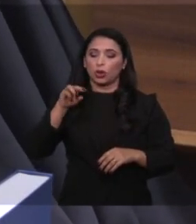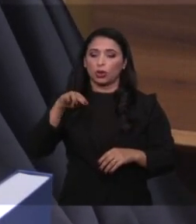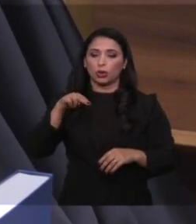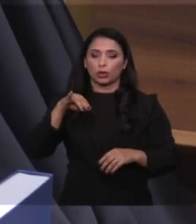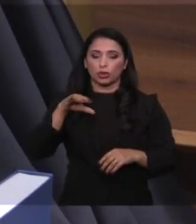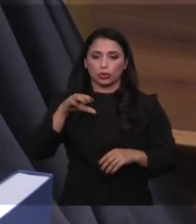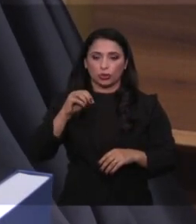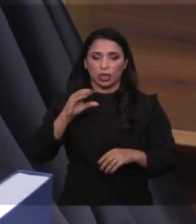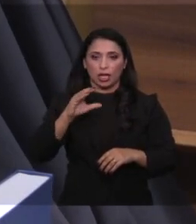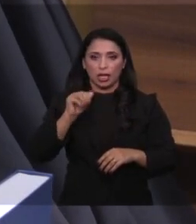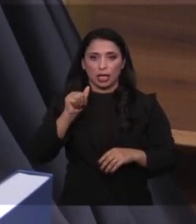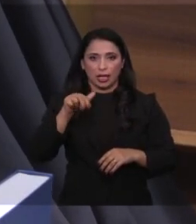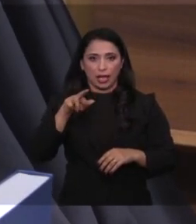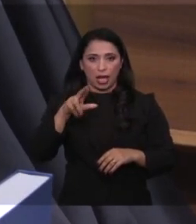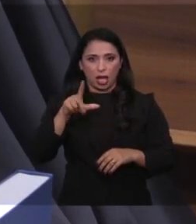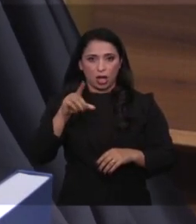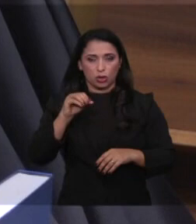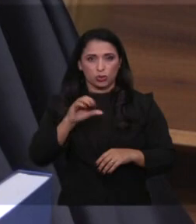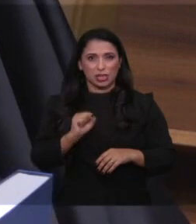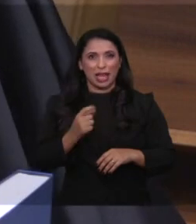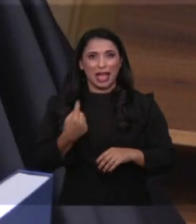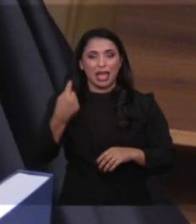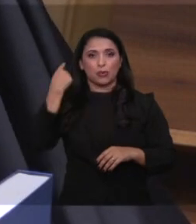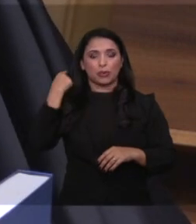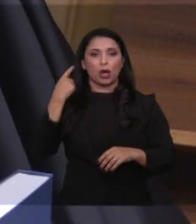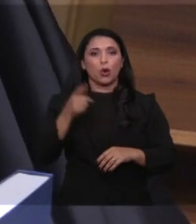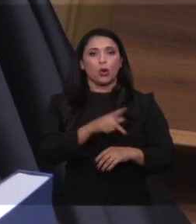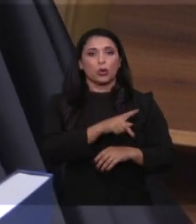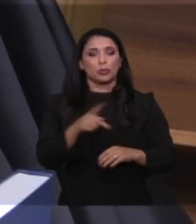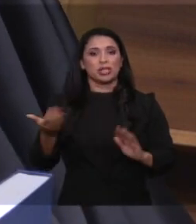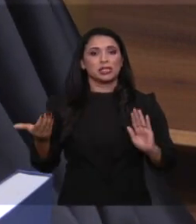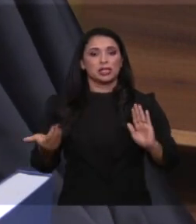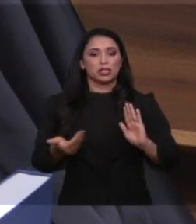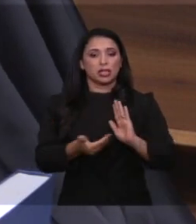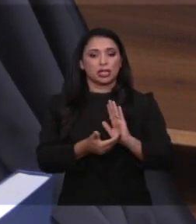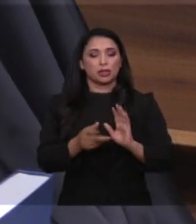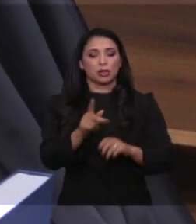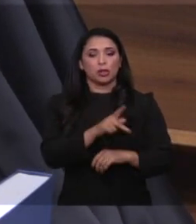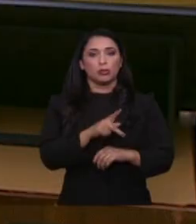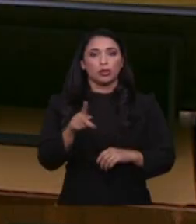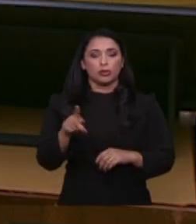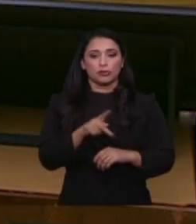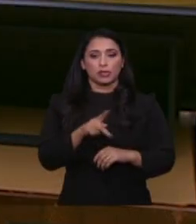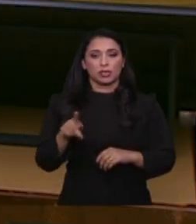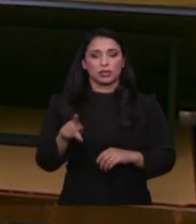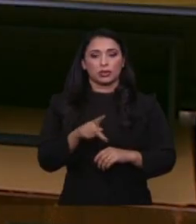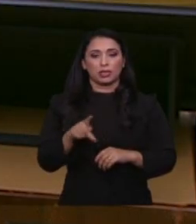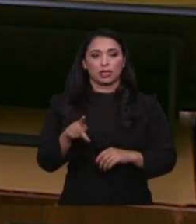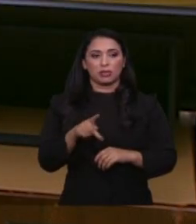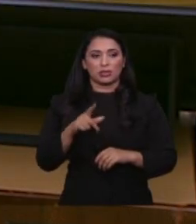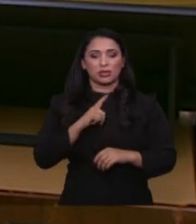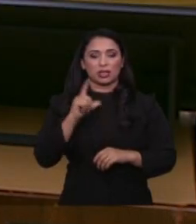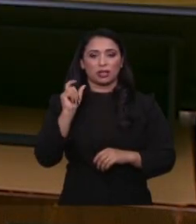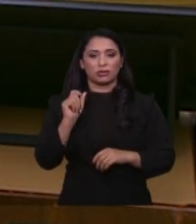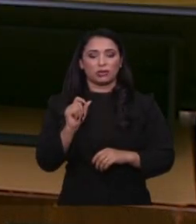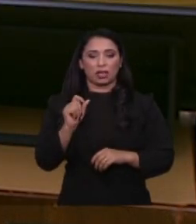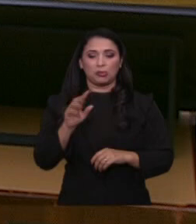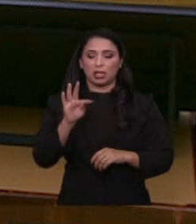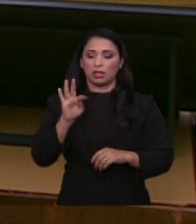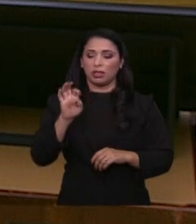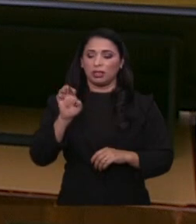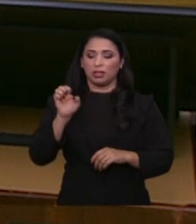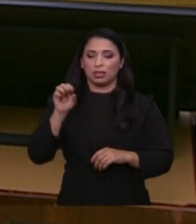na época em que o presidente, então presidente da Câmara dos Deputados, professor Michel Temer, resolveu